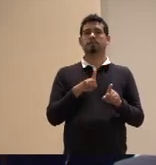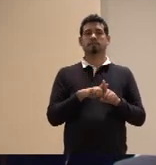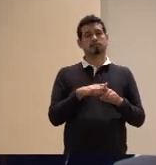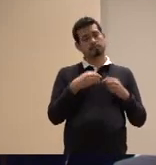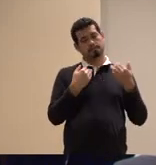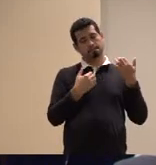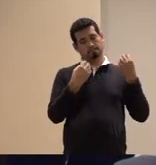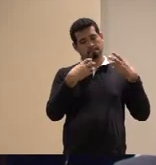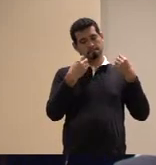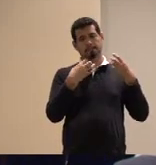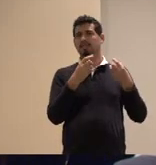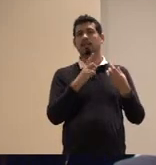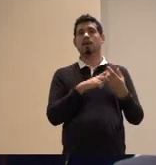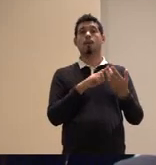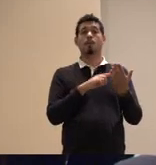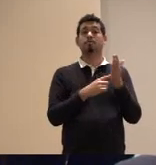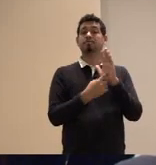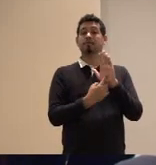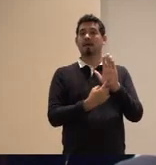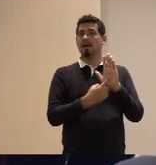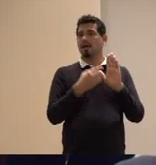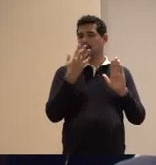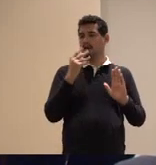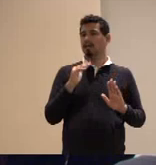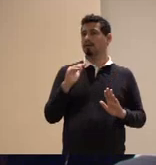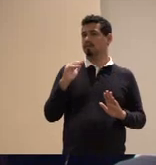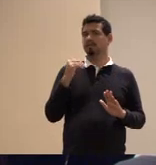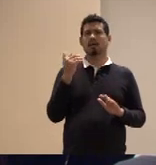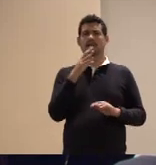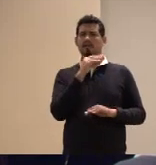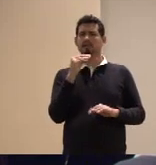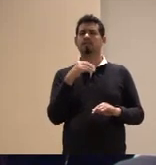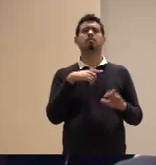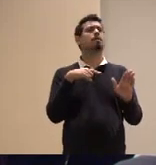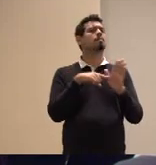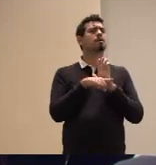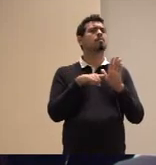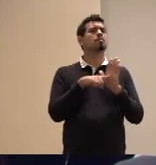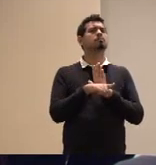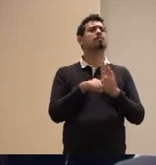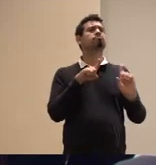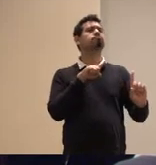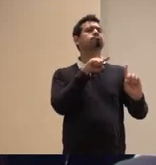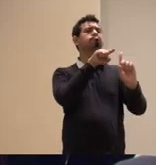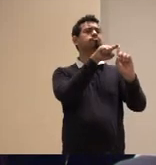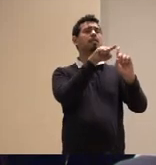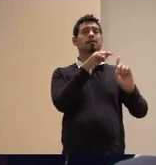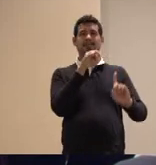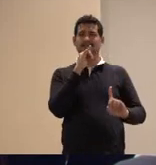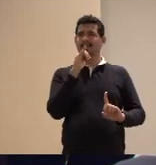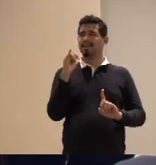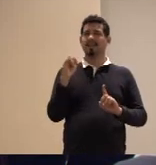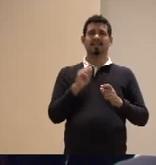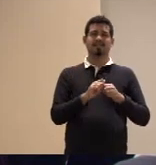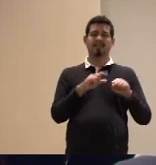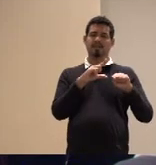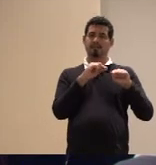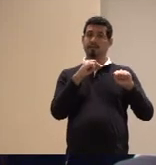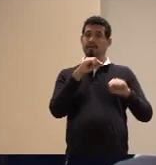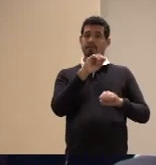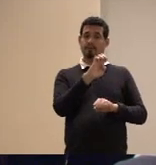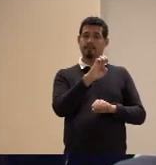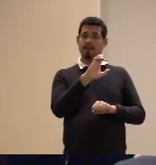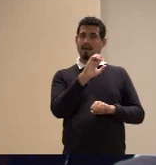por exemplo, não mostrar a imagem da criança. E aí uma pergunta bem pontual que eu quero fazer. Assim, além daqueles artigos ali do ECA,